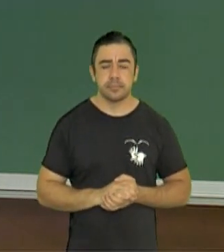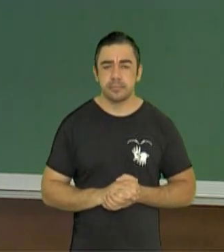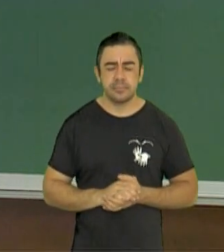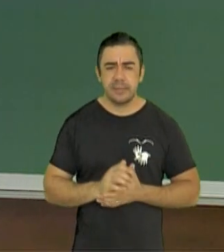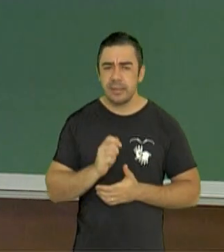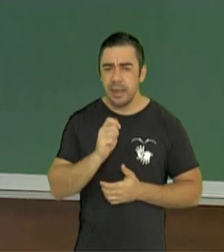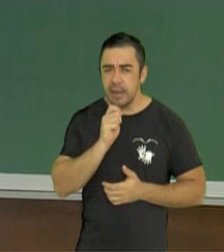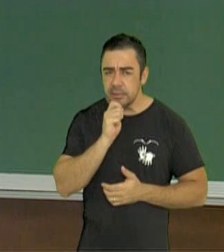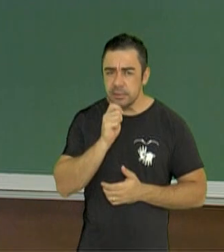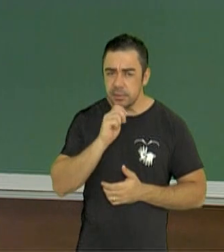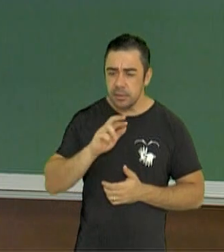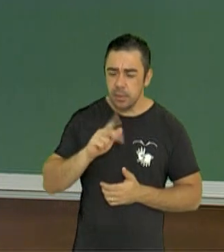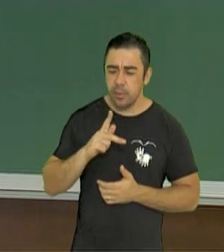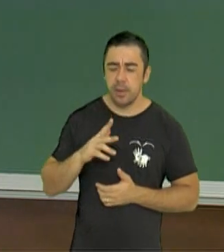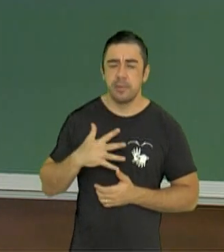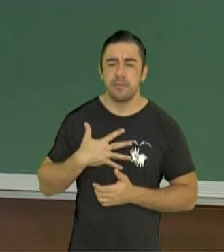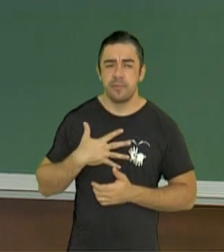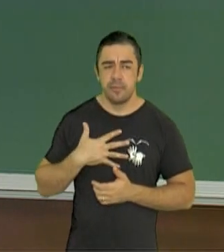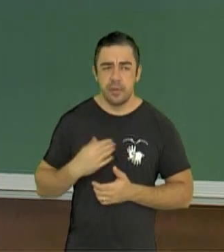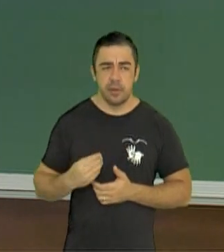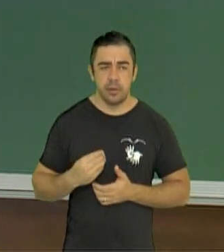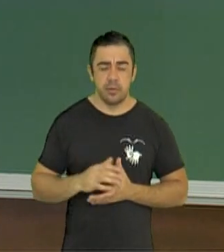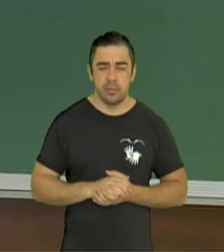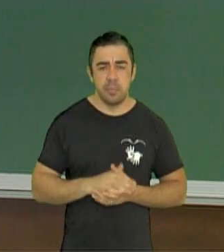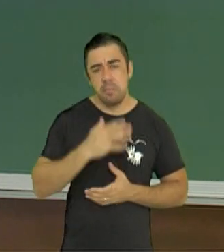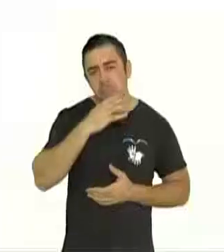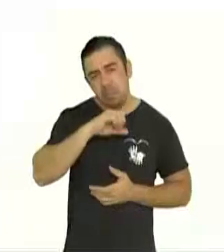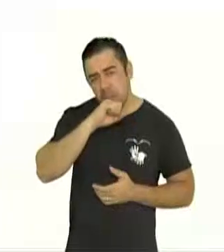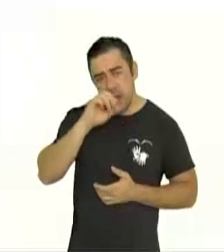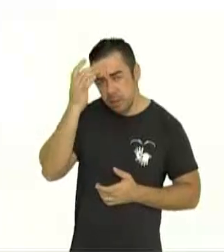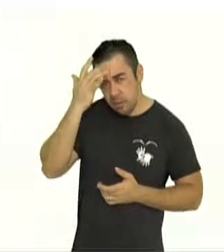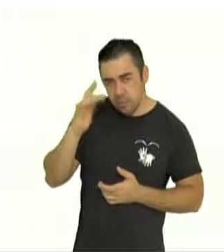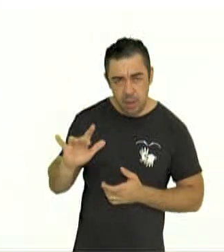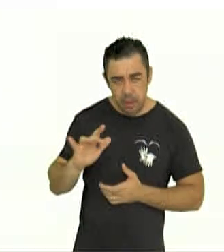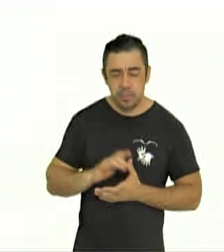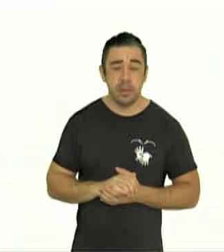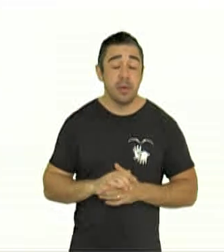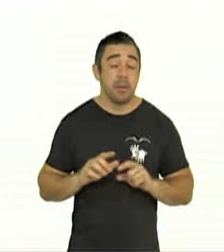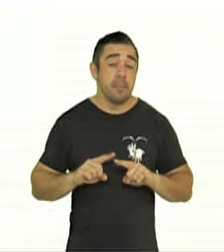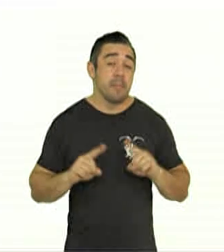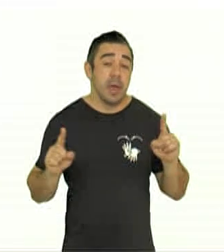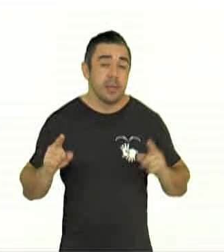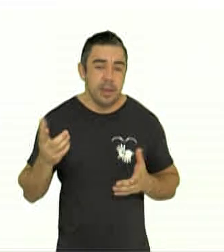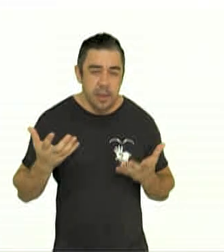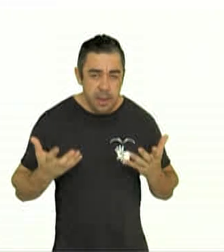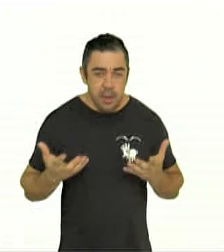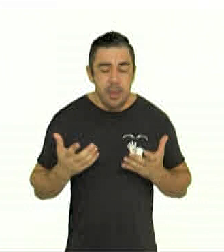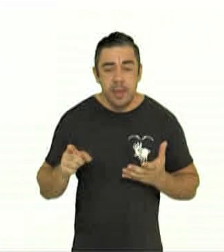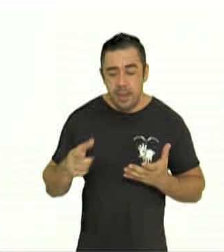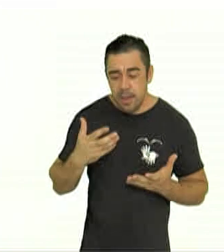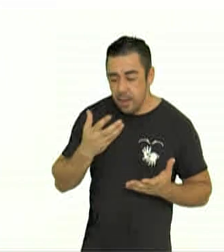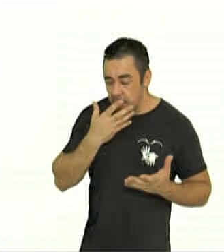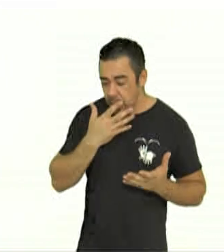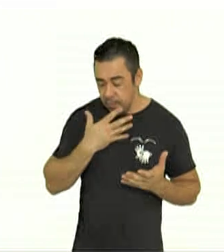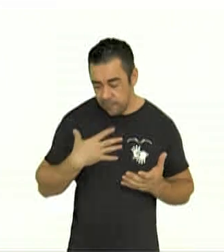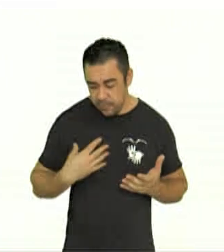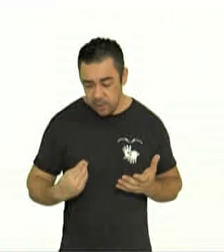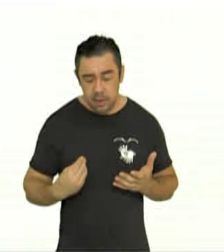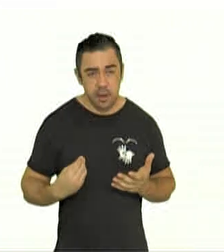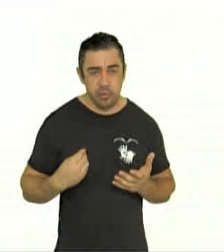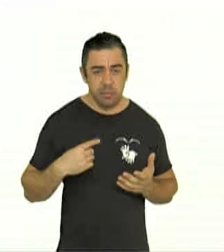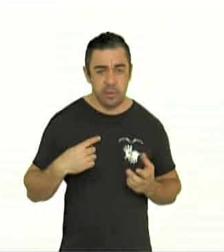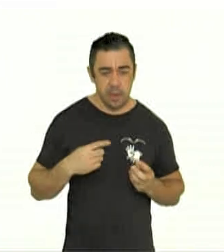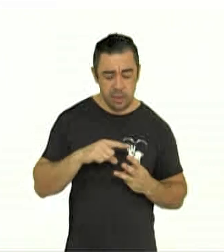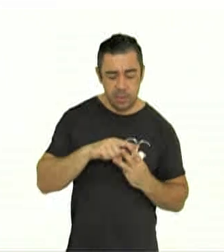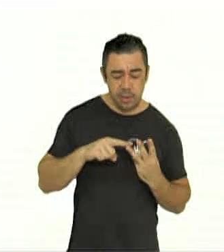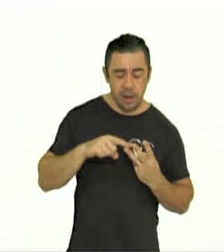Ainda não é exatamente um filho, o pai não sabe disso, mas o que ele quer é que aquela criança trissômica conquiste o